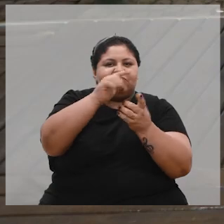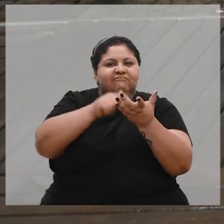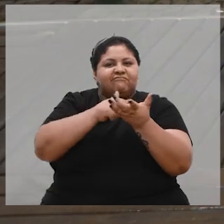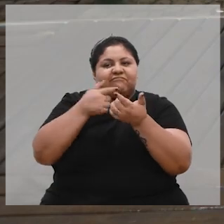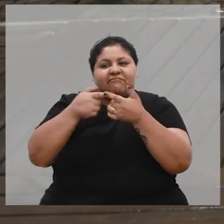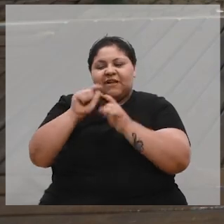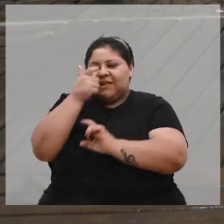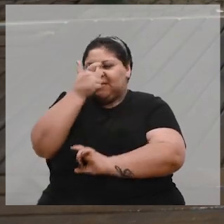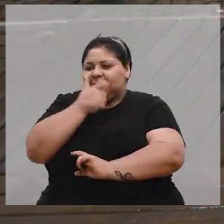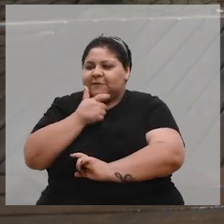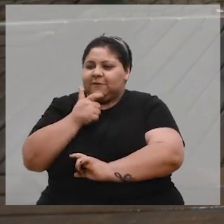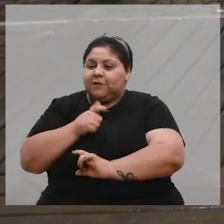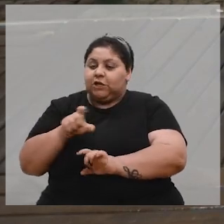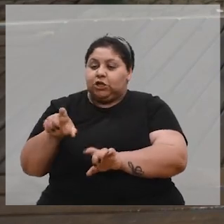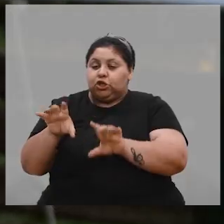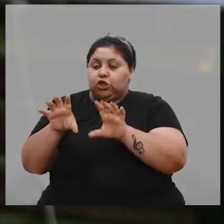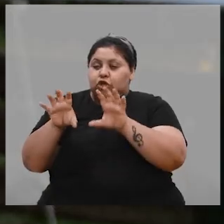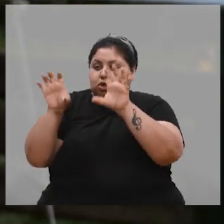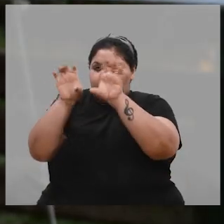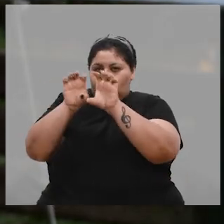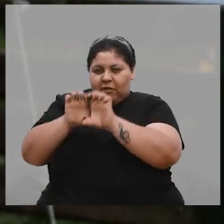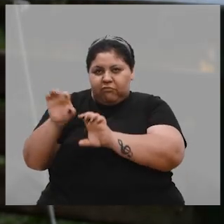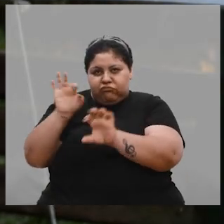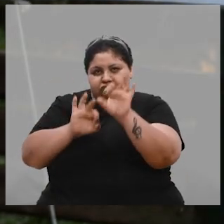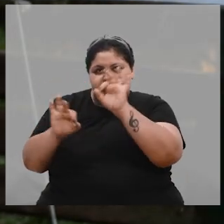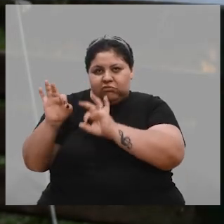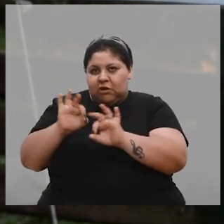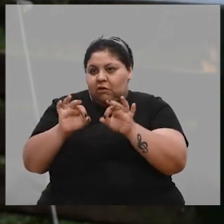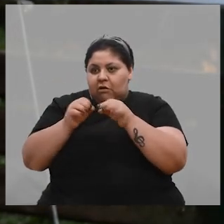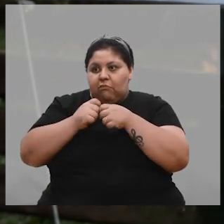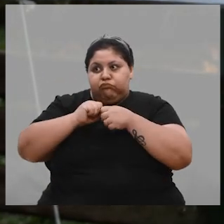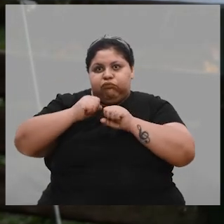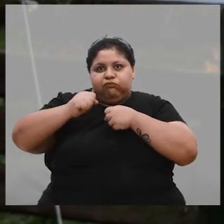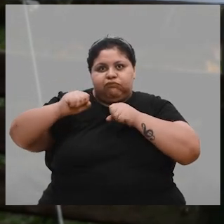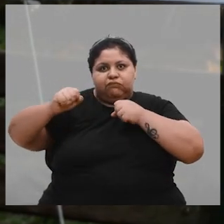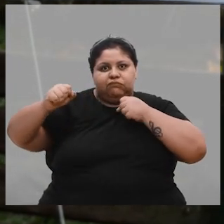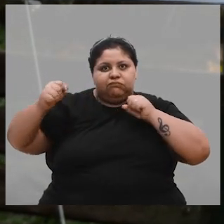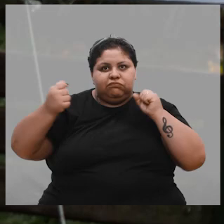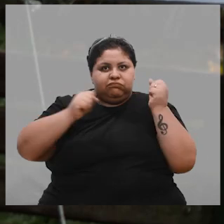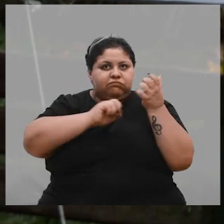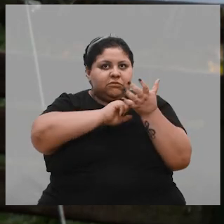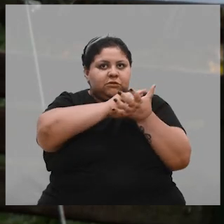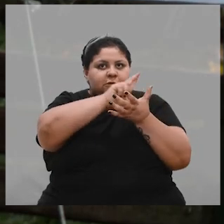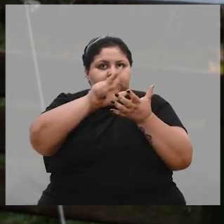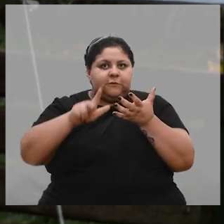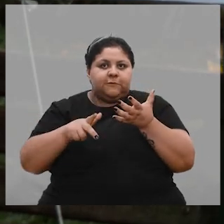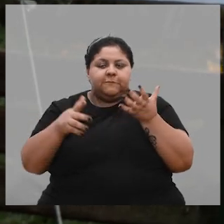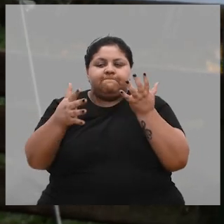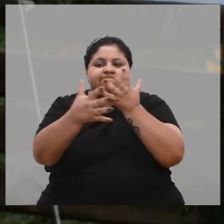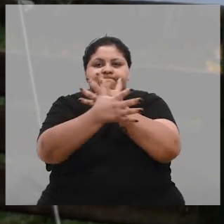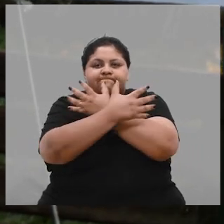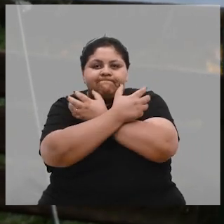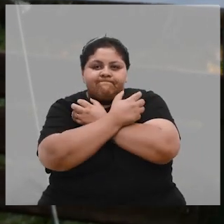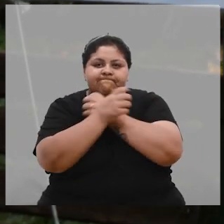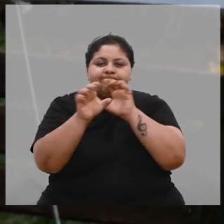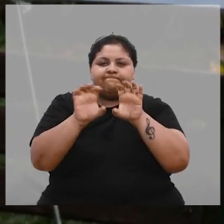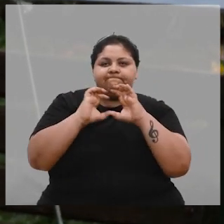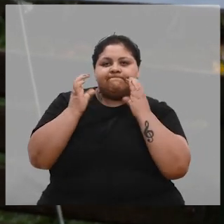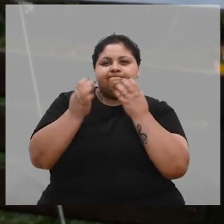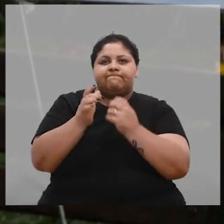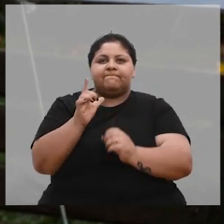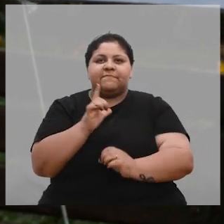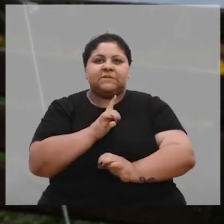Feira do Livro, mas eu acho que toda essa estrutura que é organizada e que é gigantesca, que é múltipla, né, no acolher da